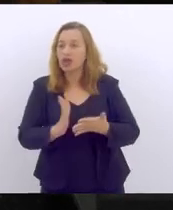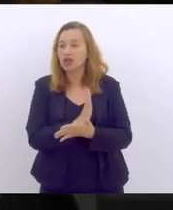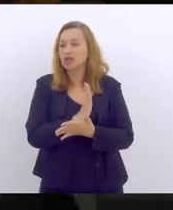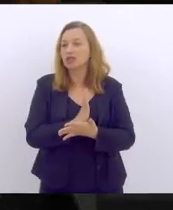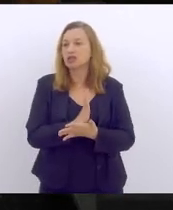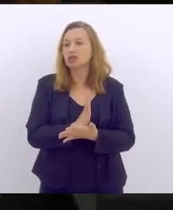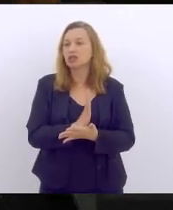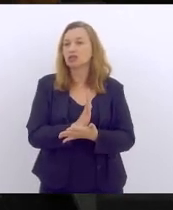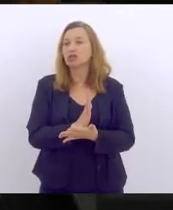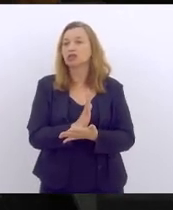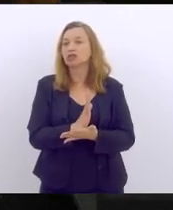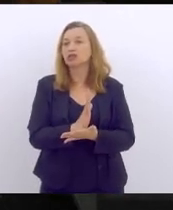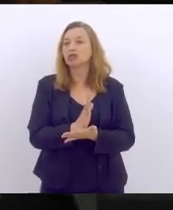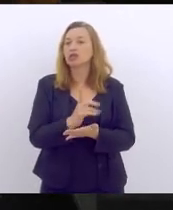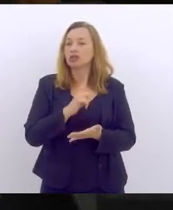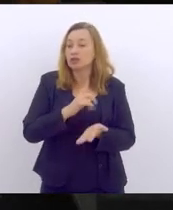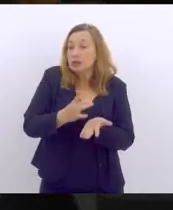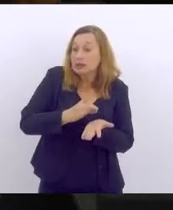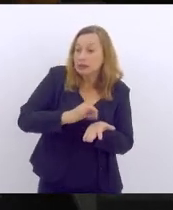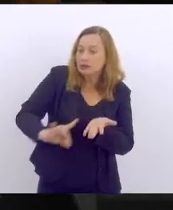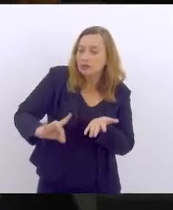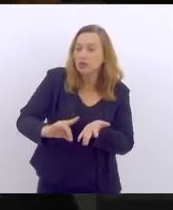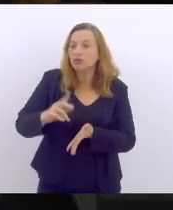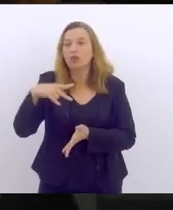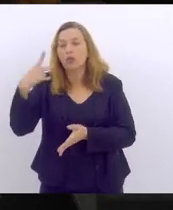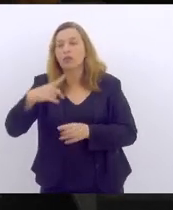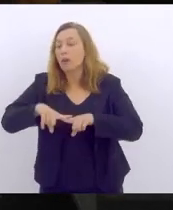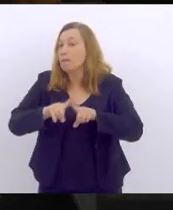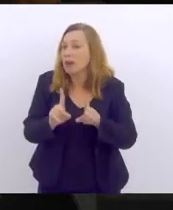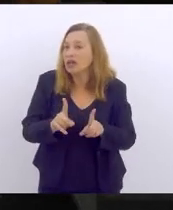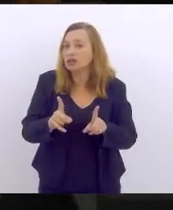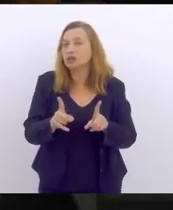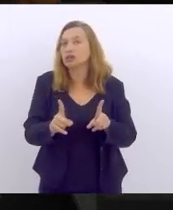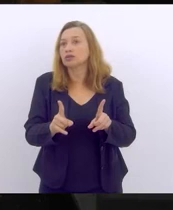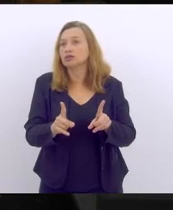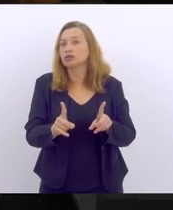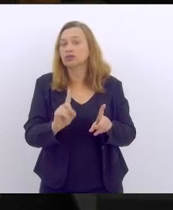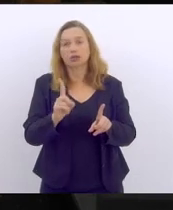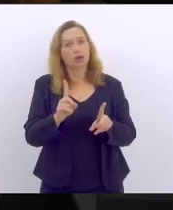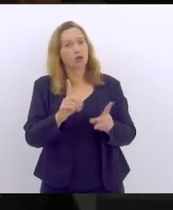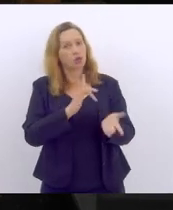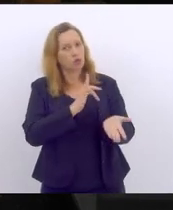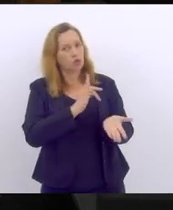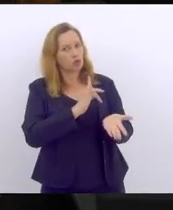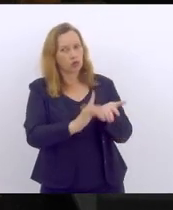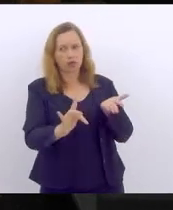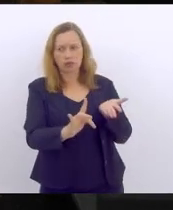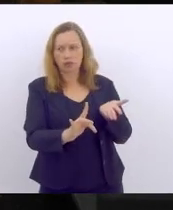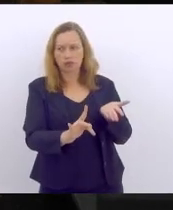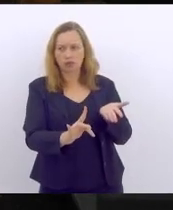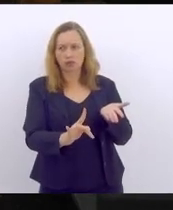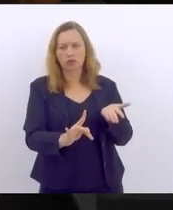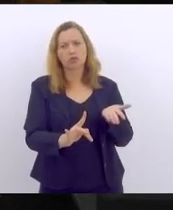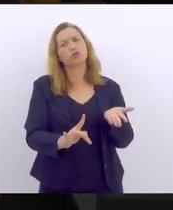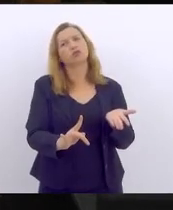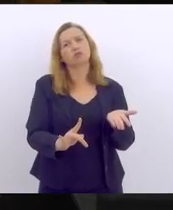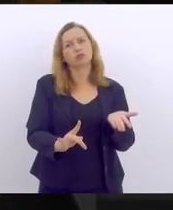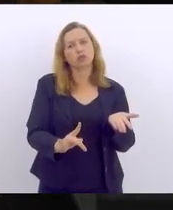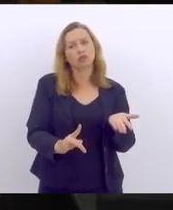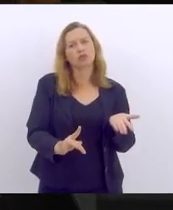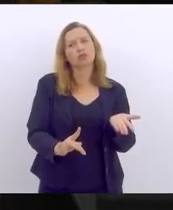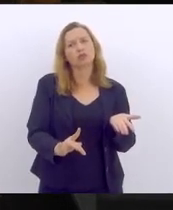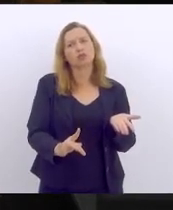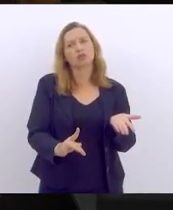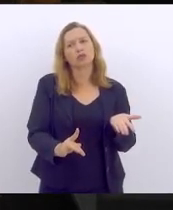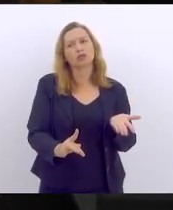adversários políticos mas não fomos inimigos não somos inimigos nem